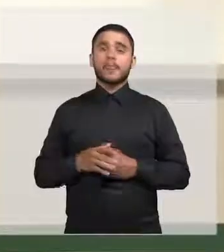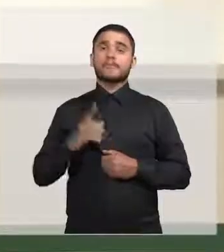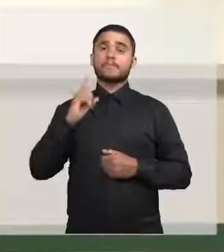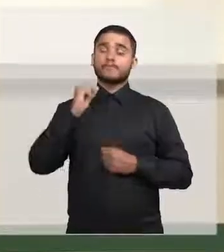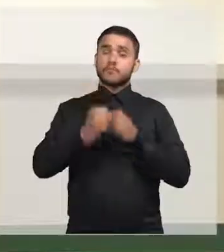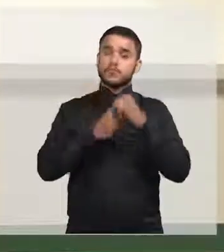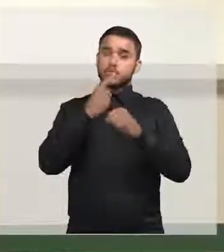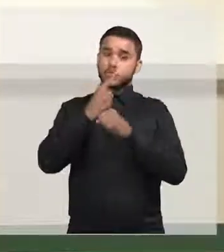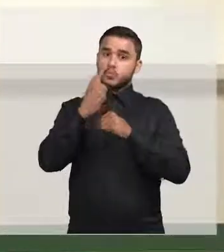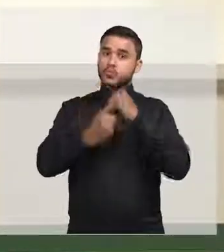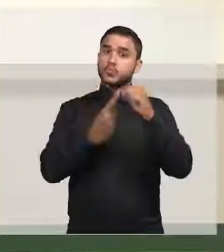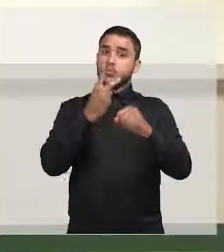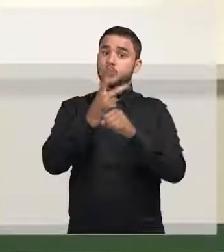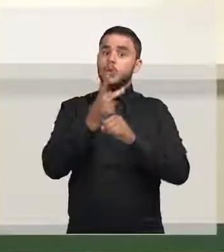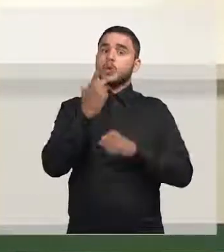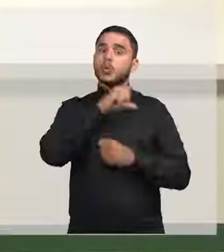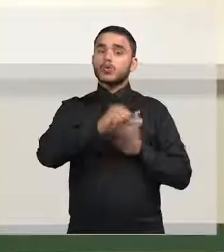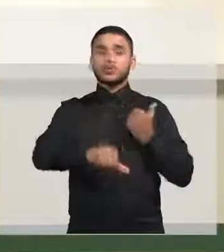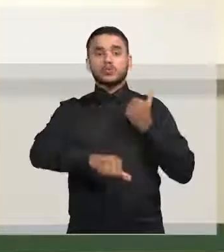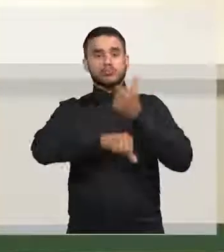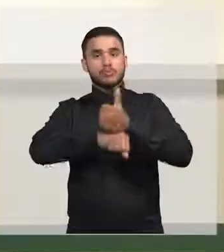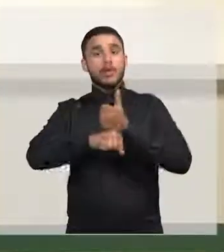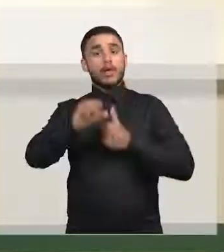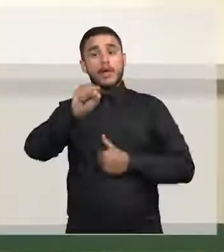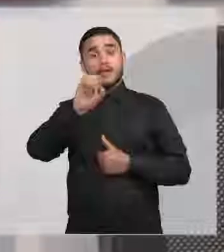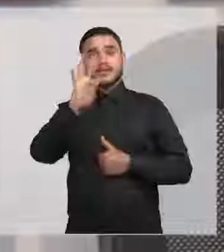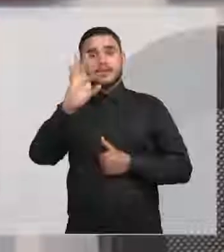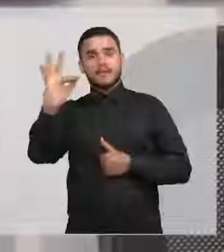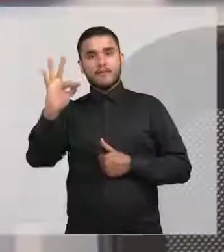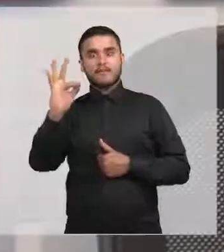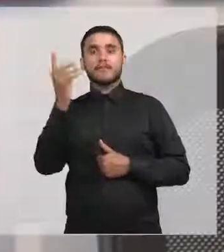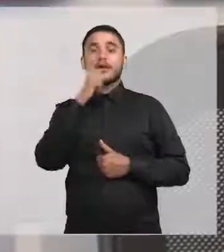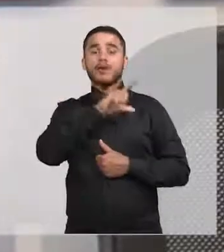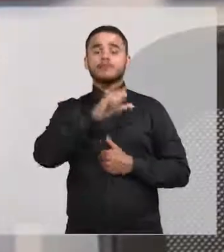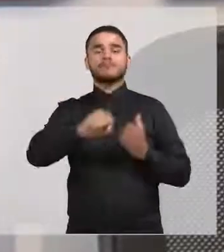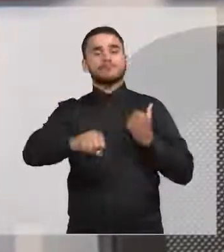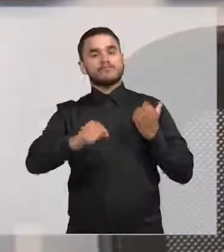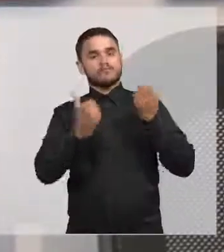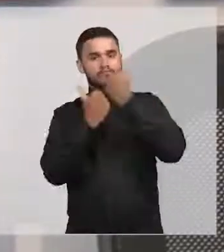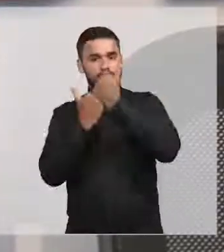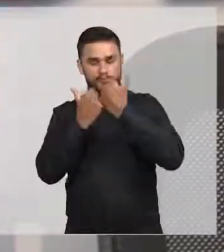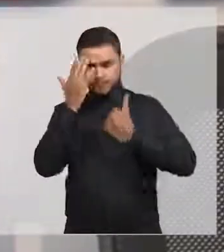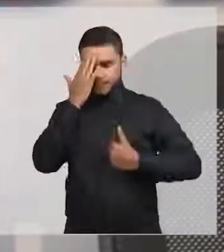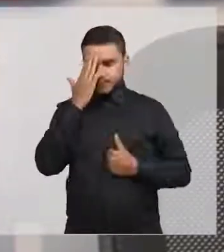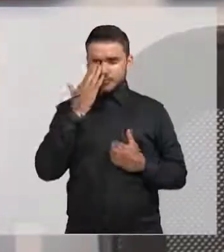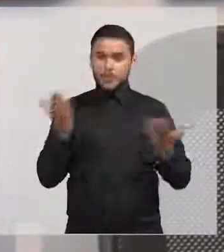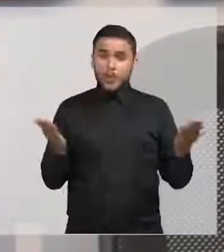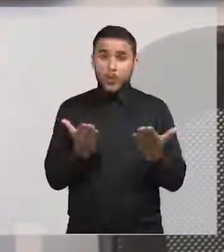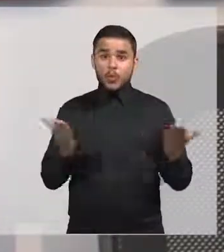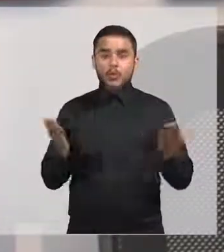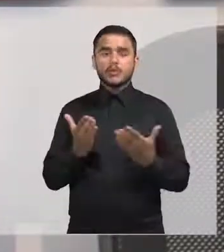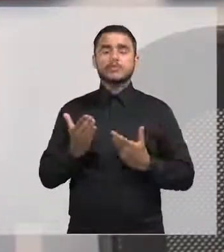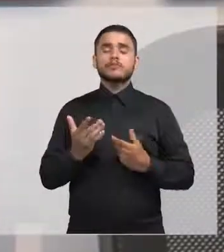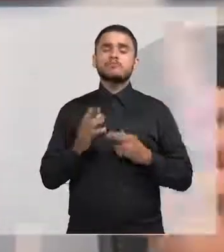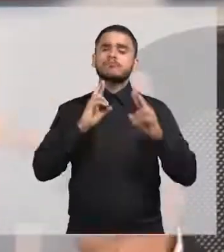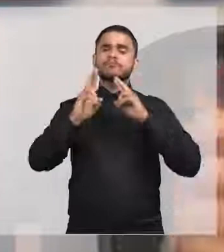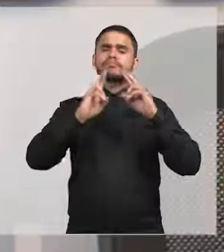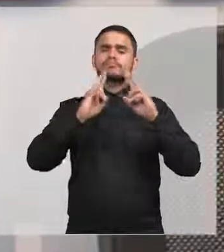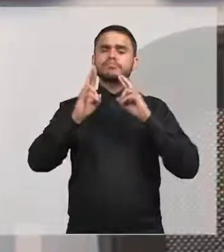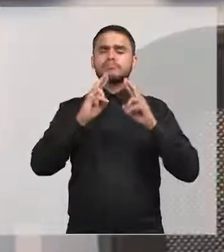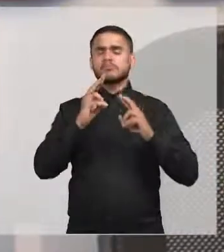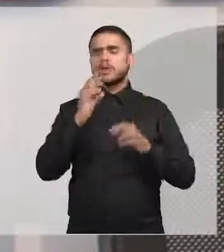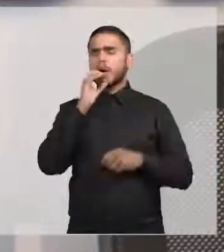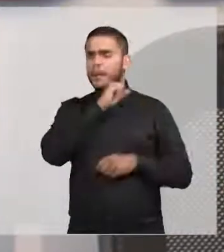tem um detalhe aí. Quando Jair Messias Bolsonaro fez o cálculo político, o que ele pensou? Junto